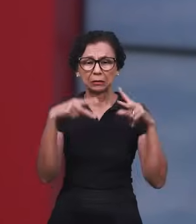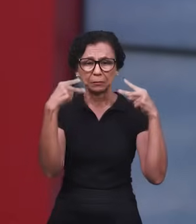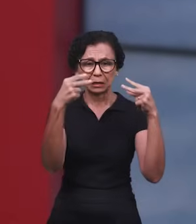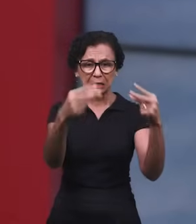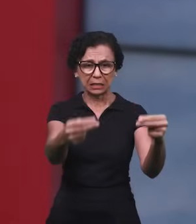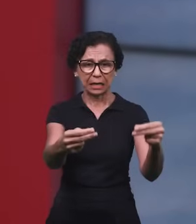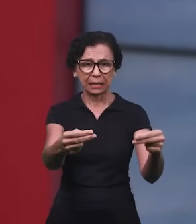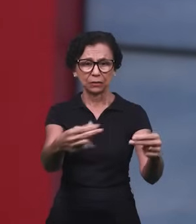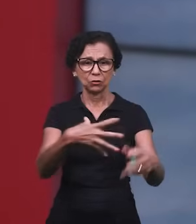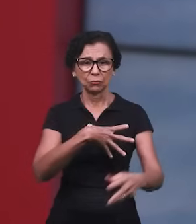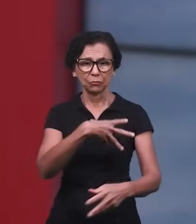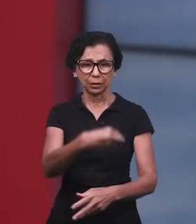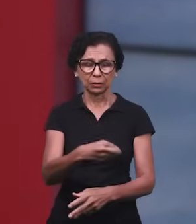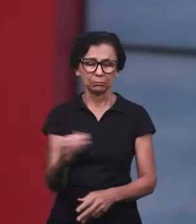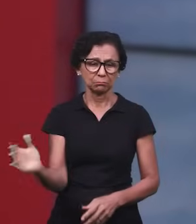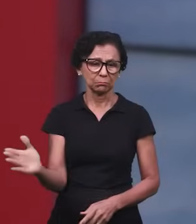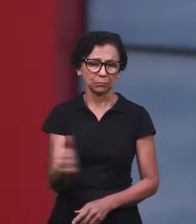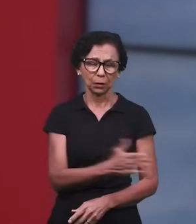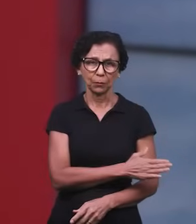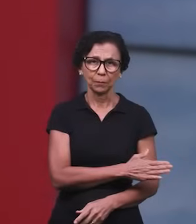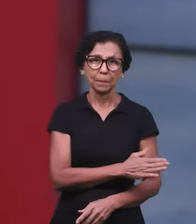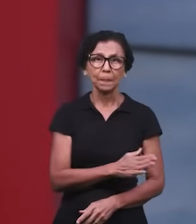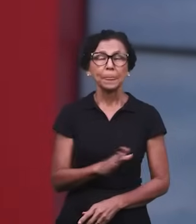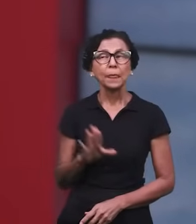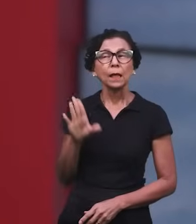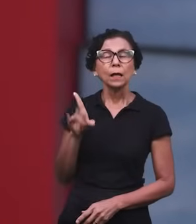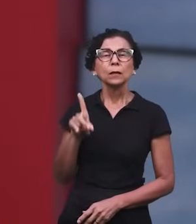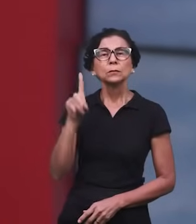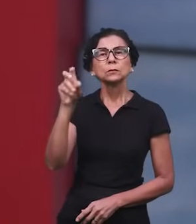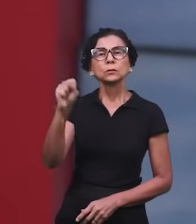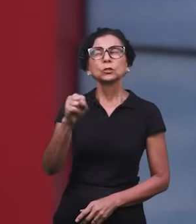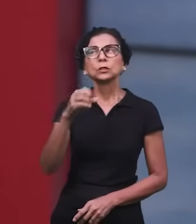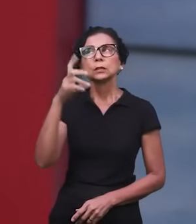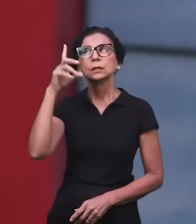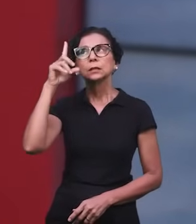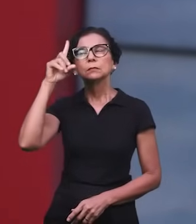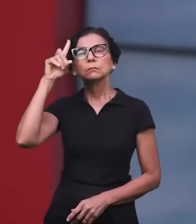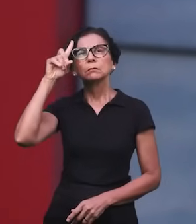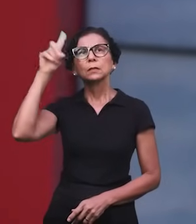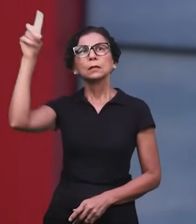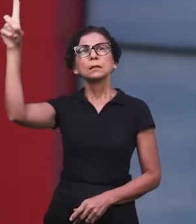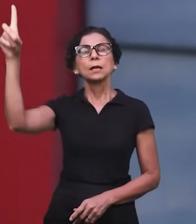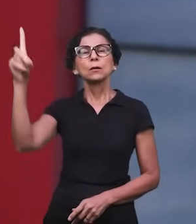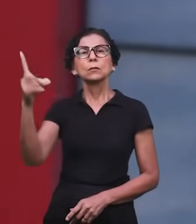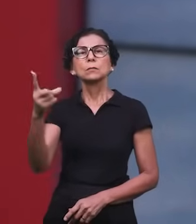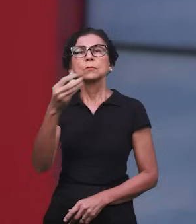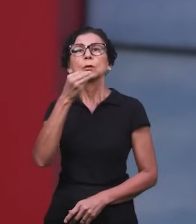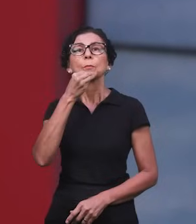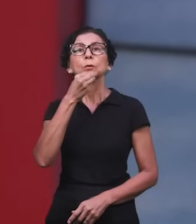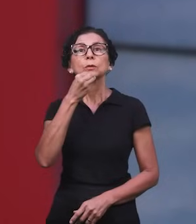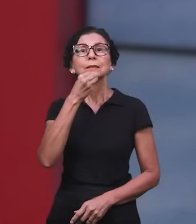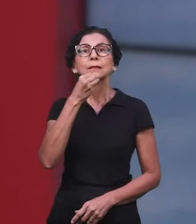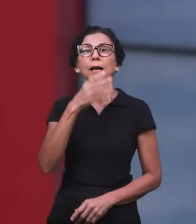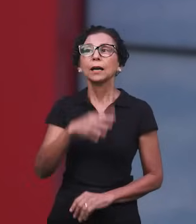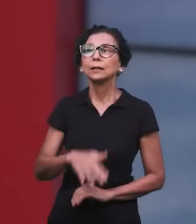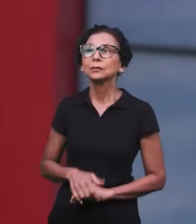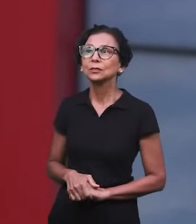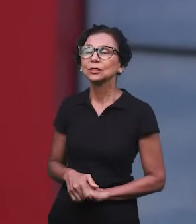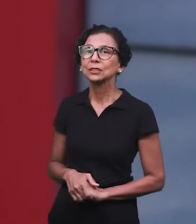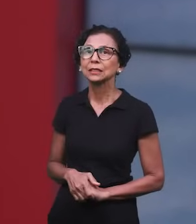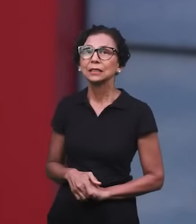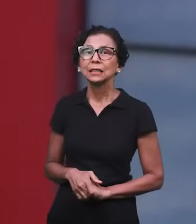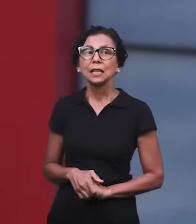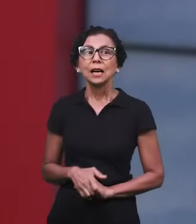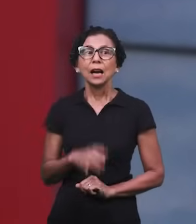o filho em determinadas circunstâncias. Até o dia em que Deus abriu uma porta e eu pude ir para a área. Mas eu tive que pagar